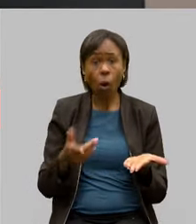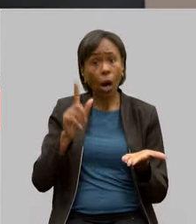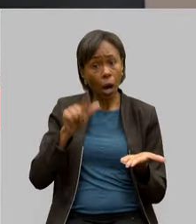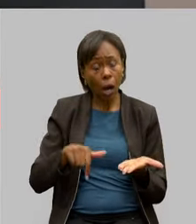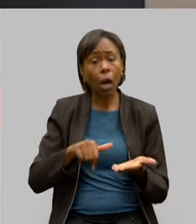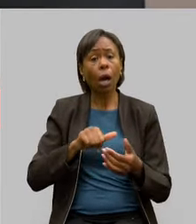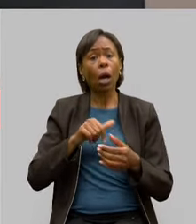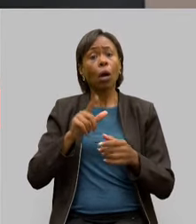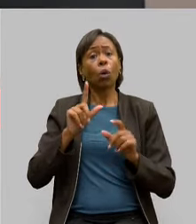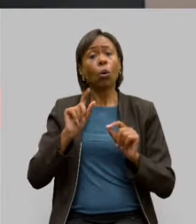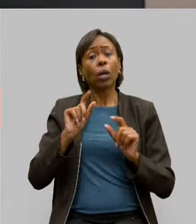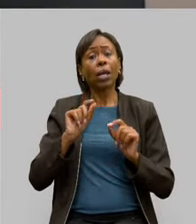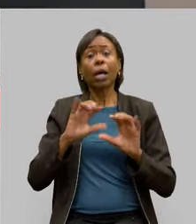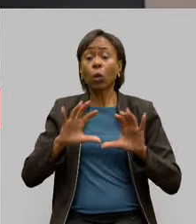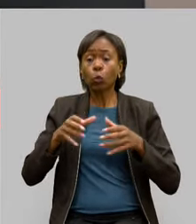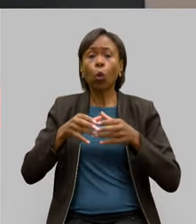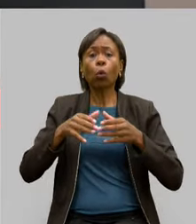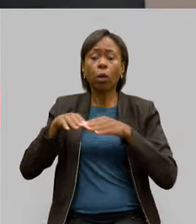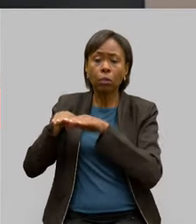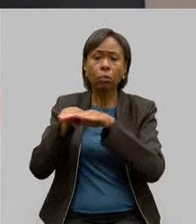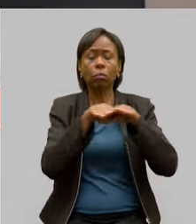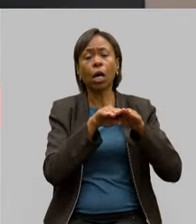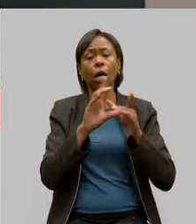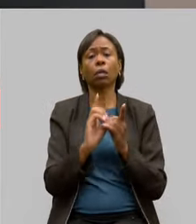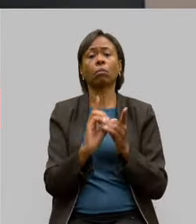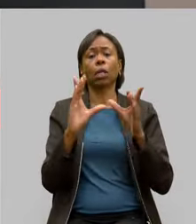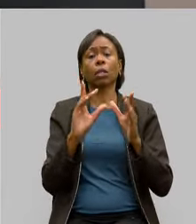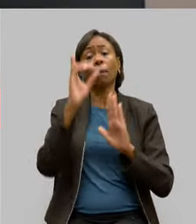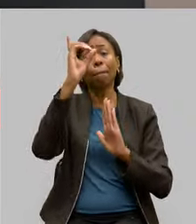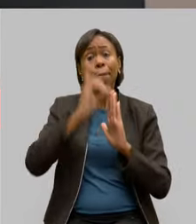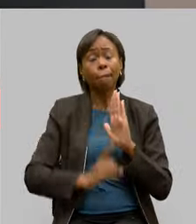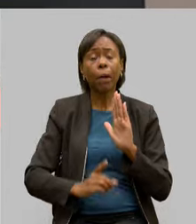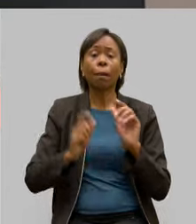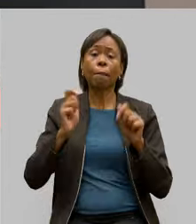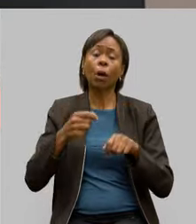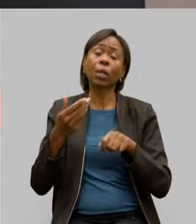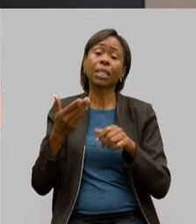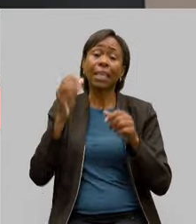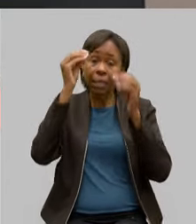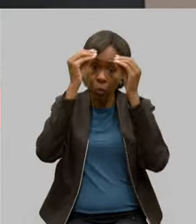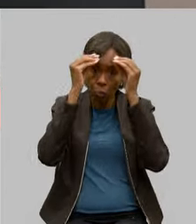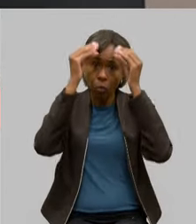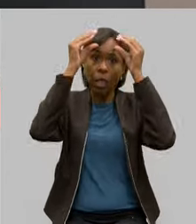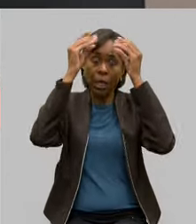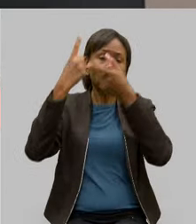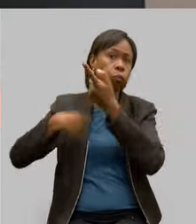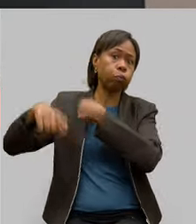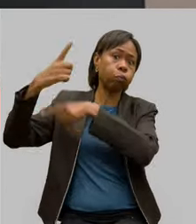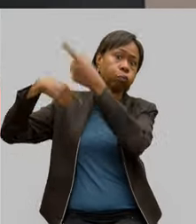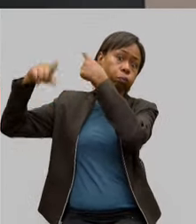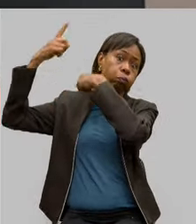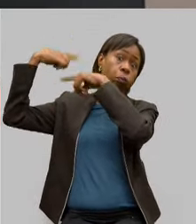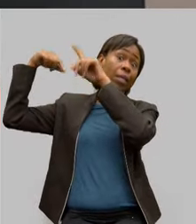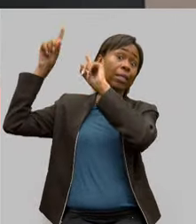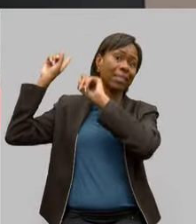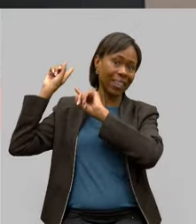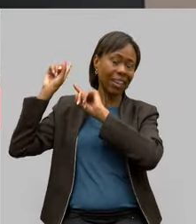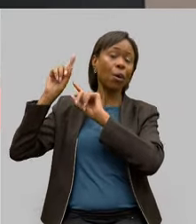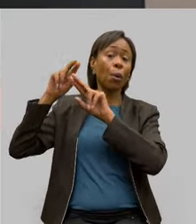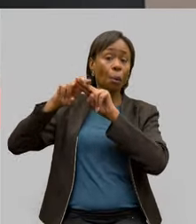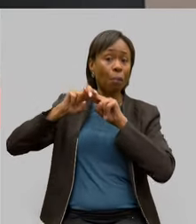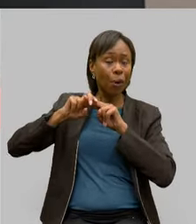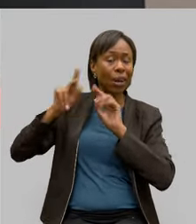pela libertação do direito a acessar um conhecimento ancestral né de vindo de uma